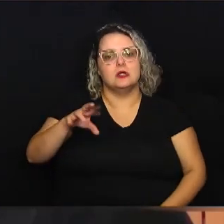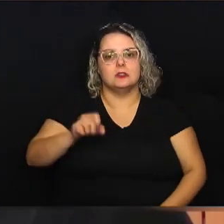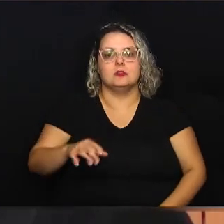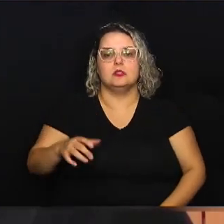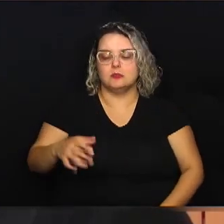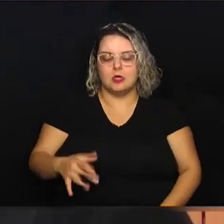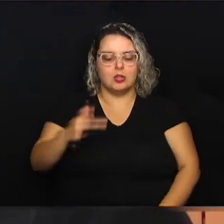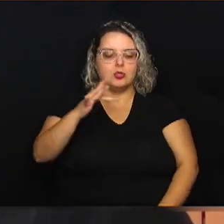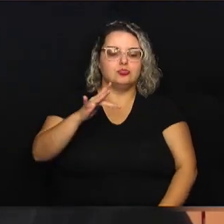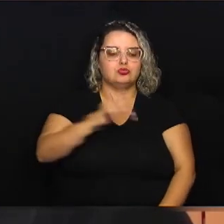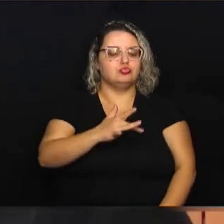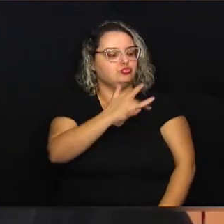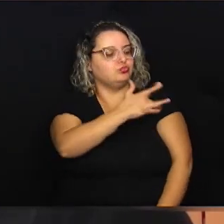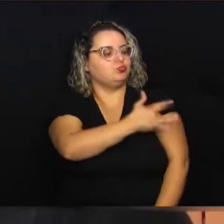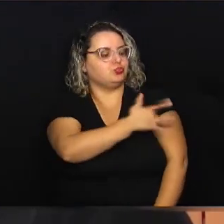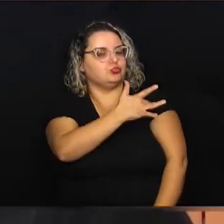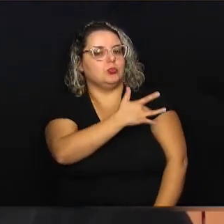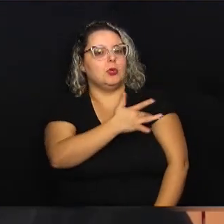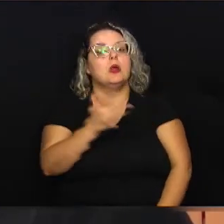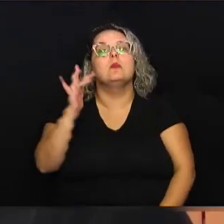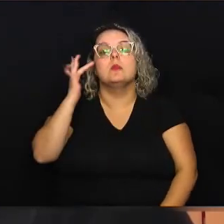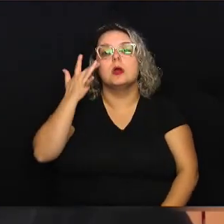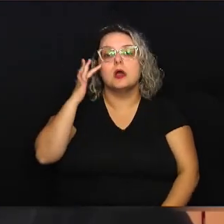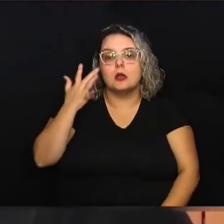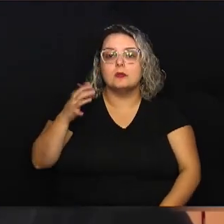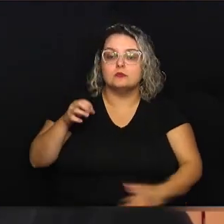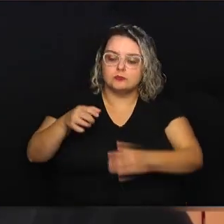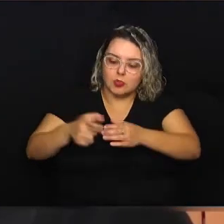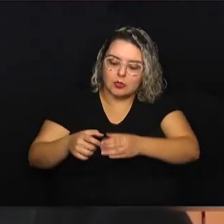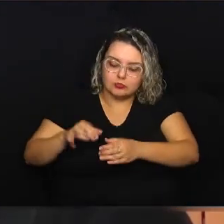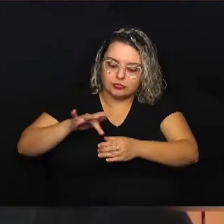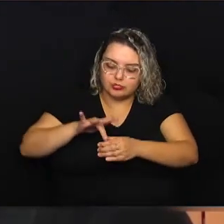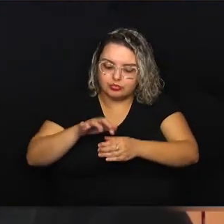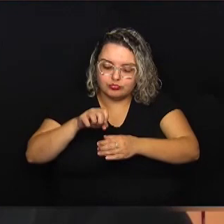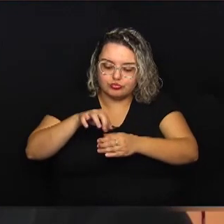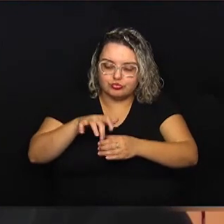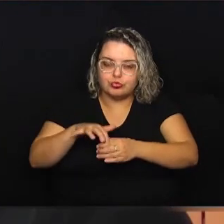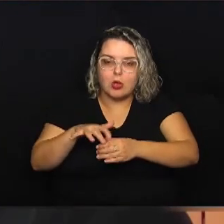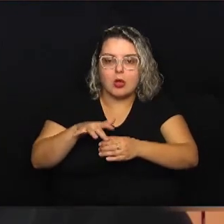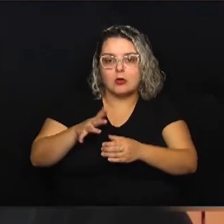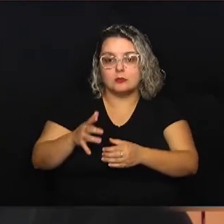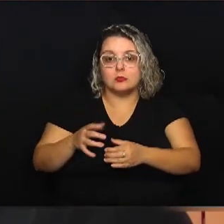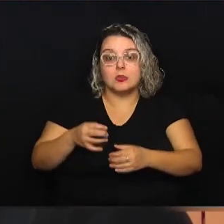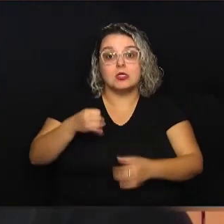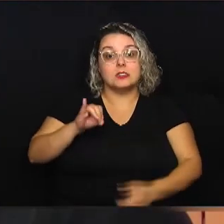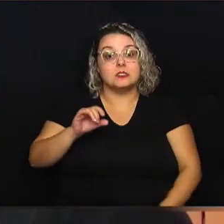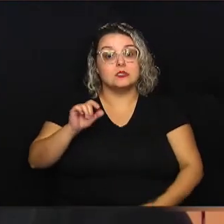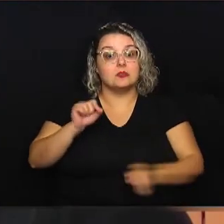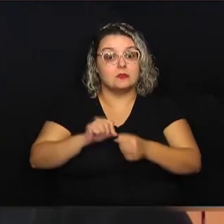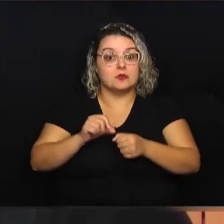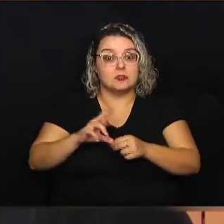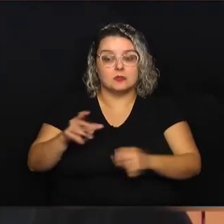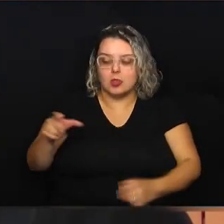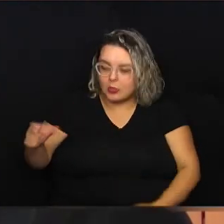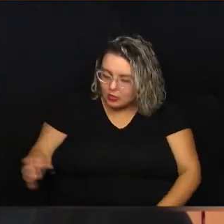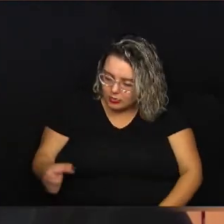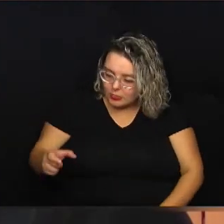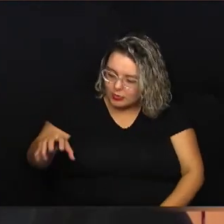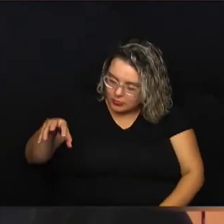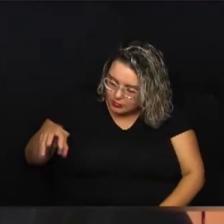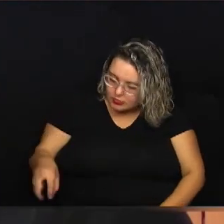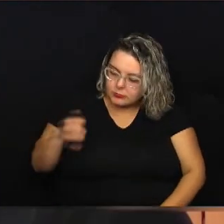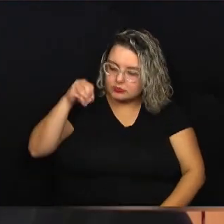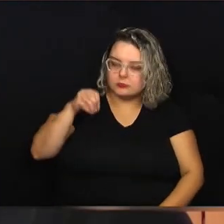pessoa para ela amadurecer os ovos e achar um lugar para ela pôr. Se eu fizer diferença tirando uma tampinha,